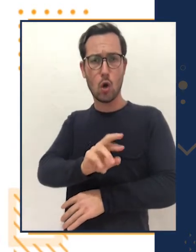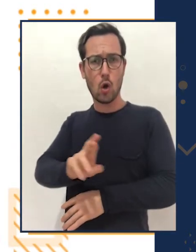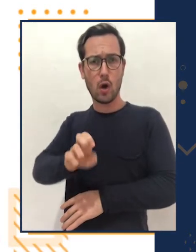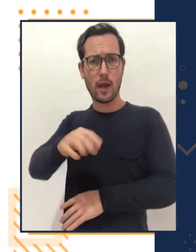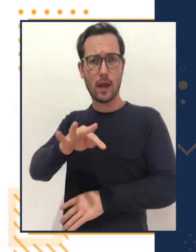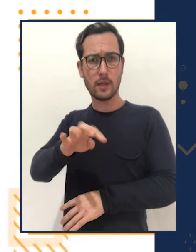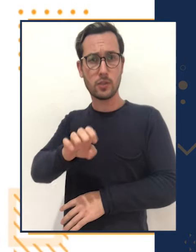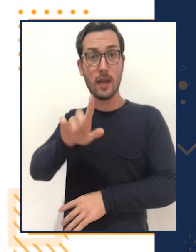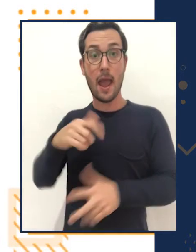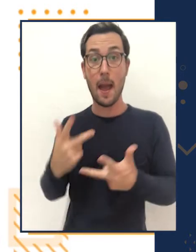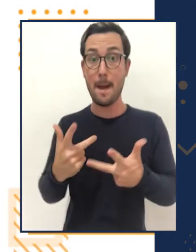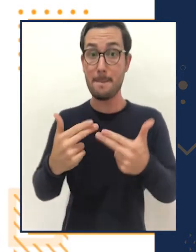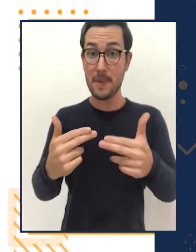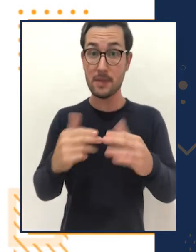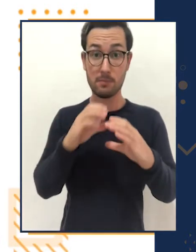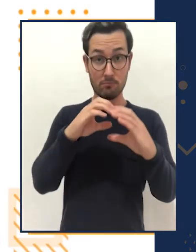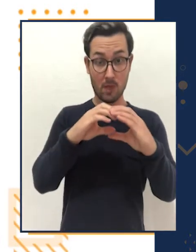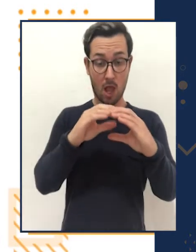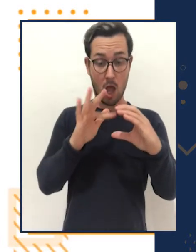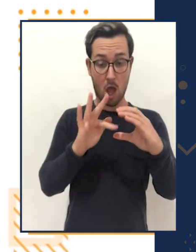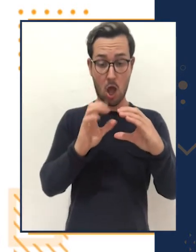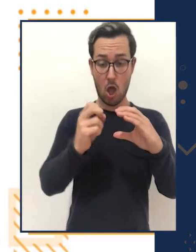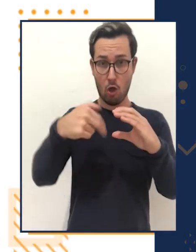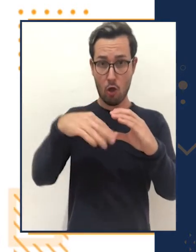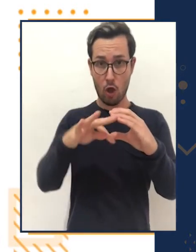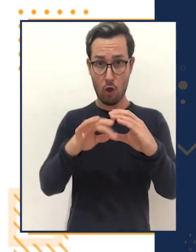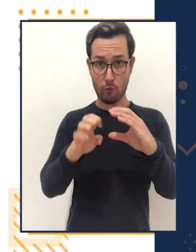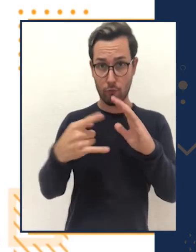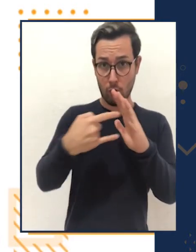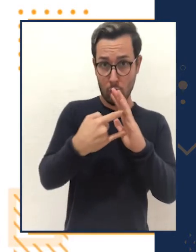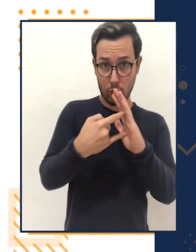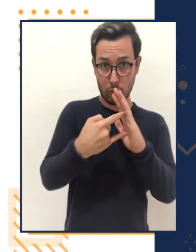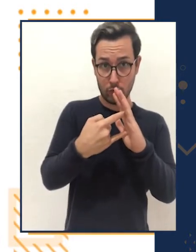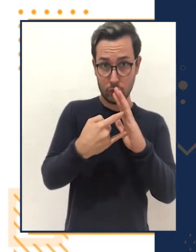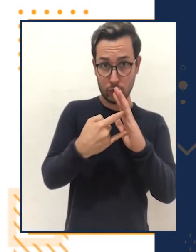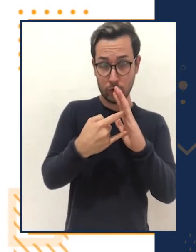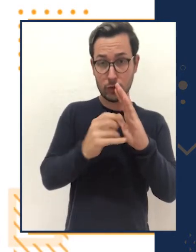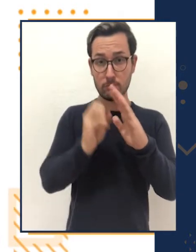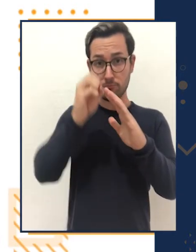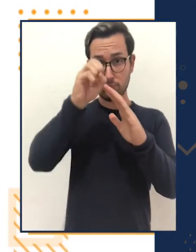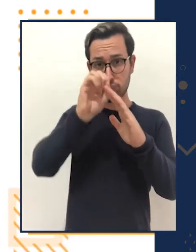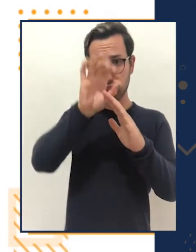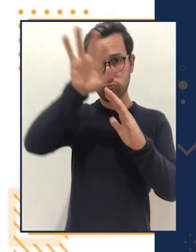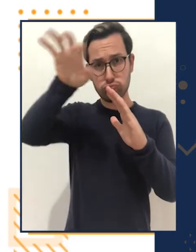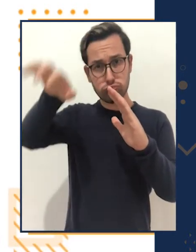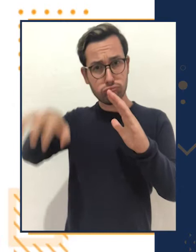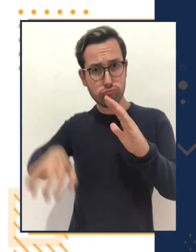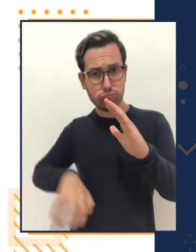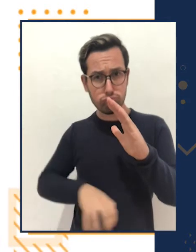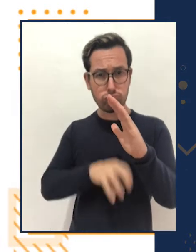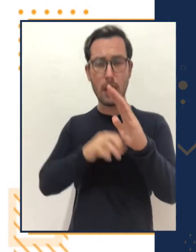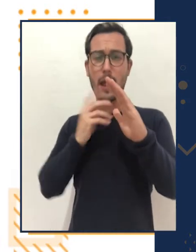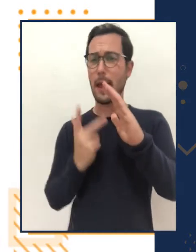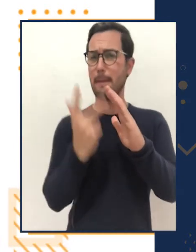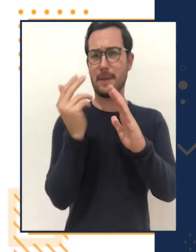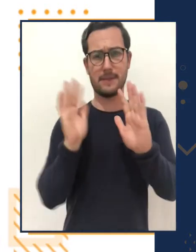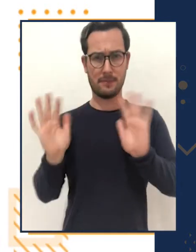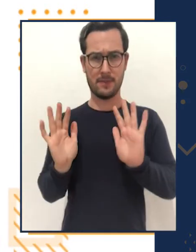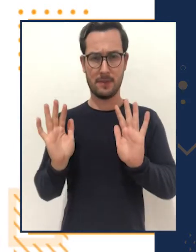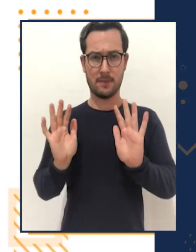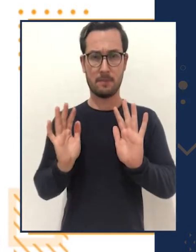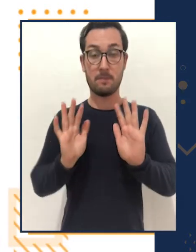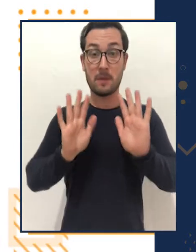infinidade de resistências. Então, por exemplo, a gente sabe que a corrente que vai circular por eles vai ser a mesma. Então a corrente vai ser o quê? Tensão